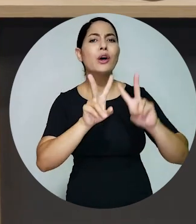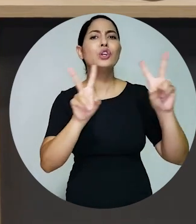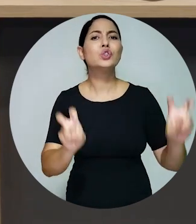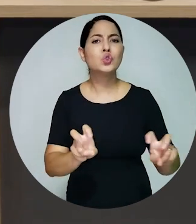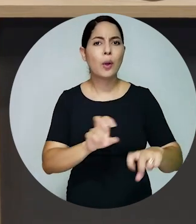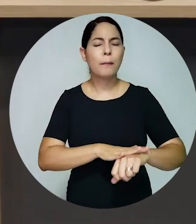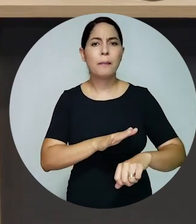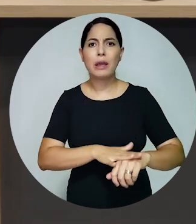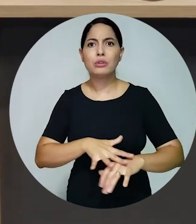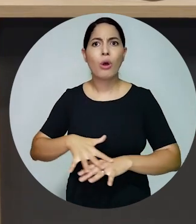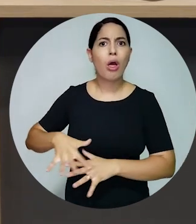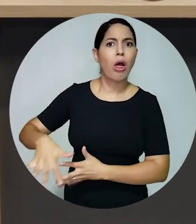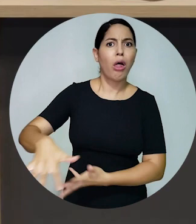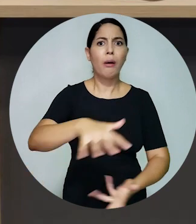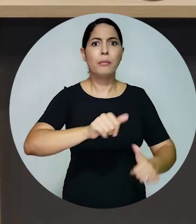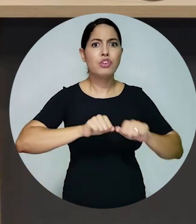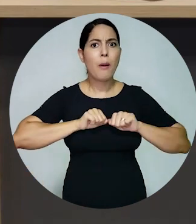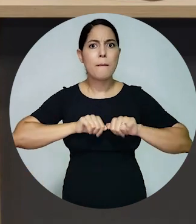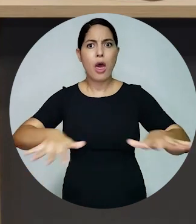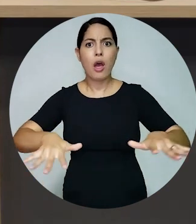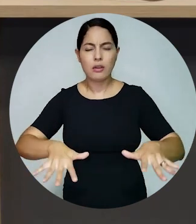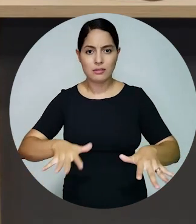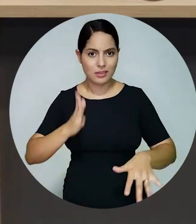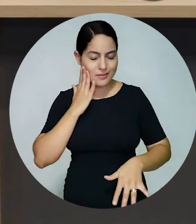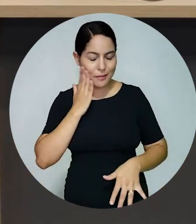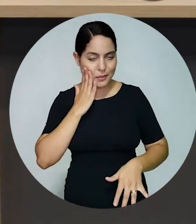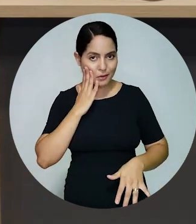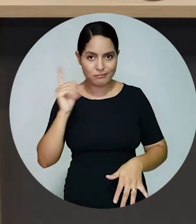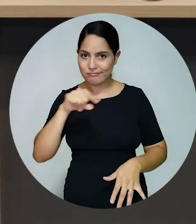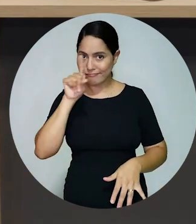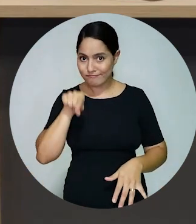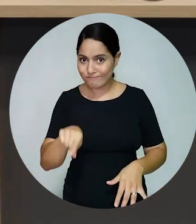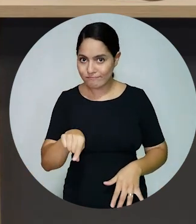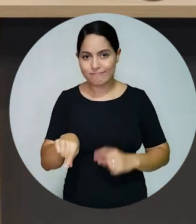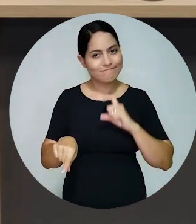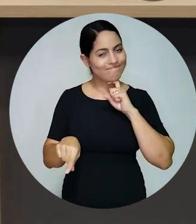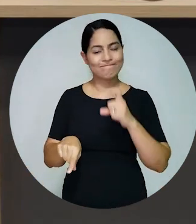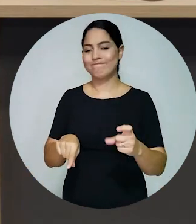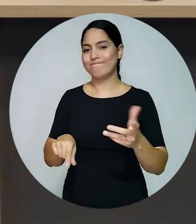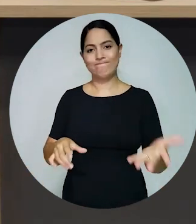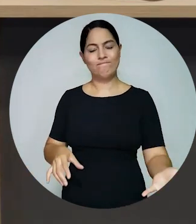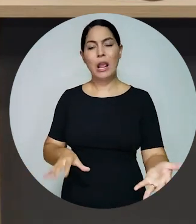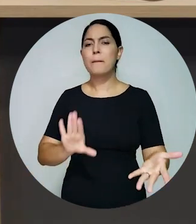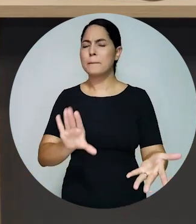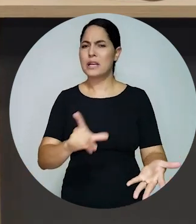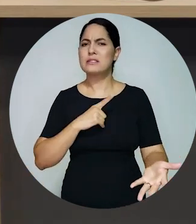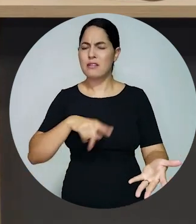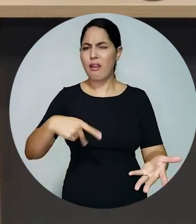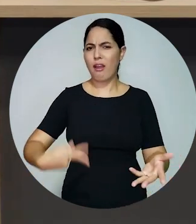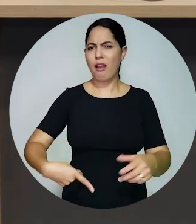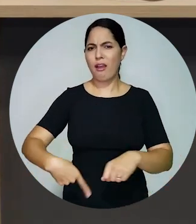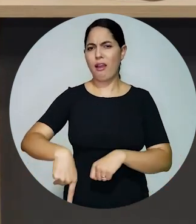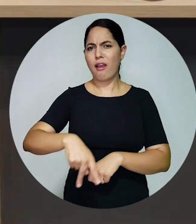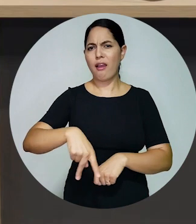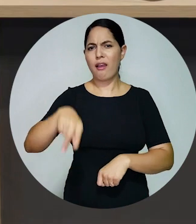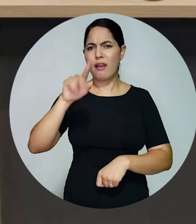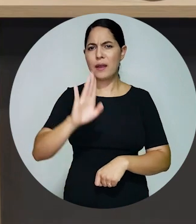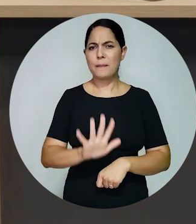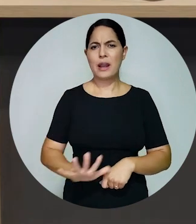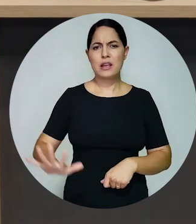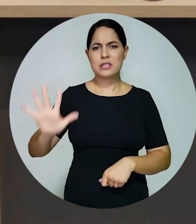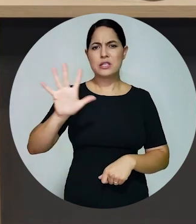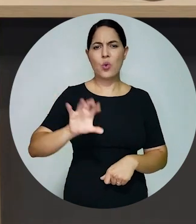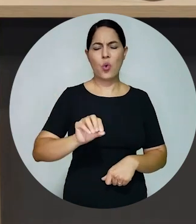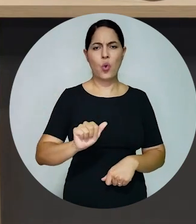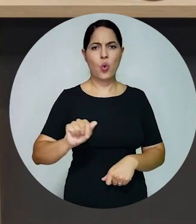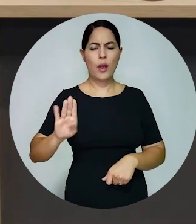Quem sabia o que era aquilo? Quem sabia o que estava acontecendo? Ninguém sabia. Tudo, absolutamente tudo que saiu aqui da nossa